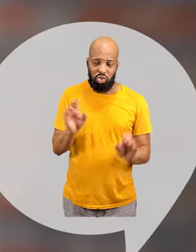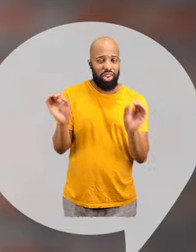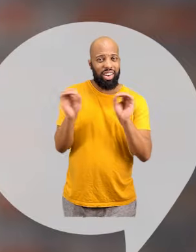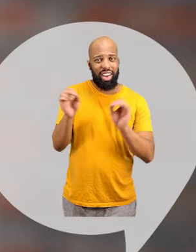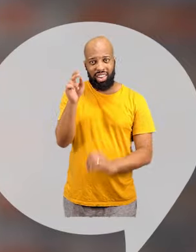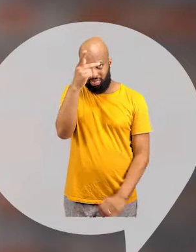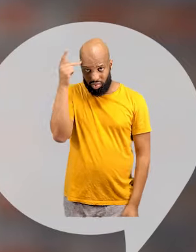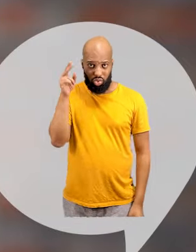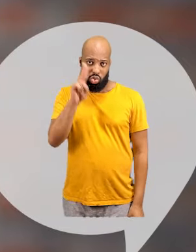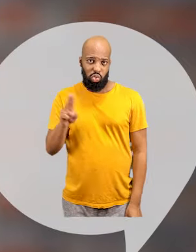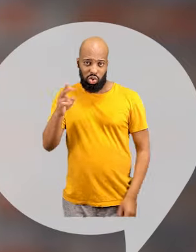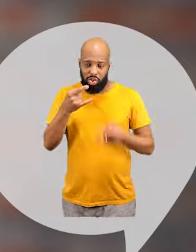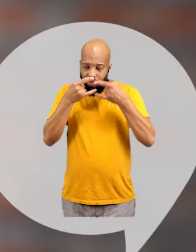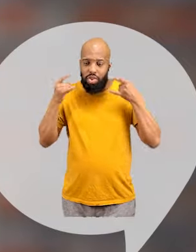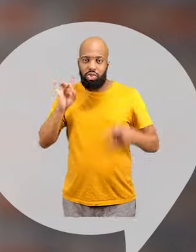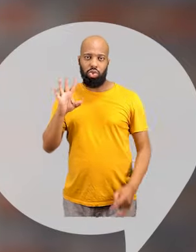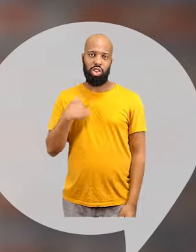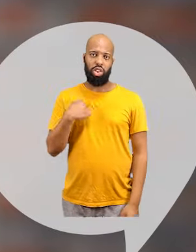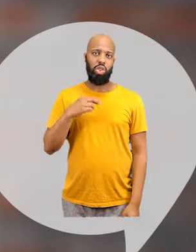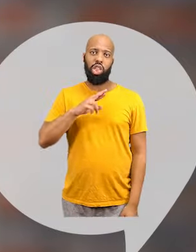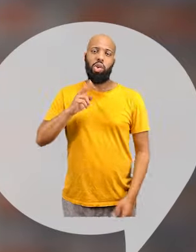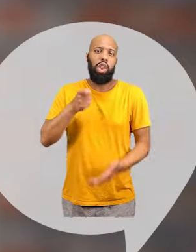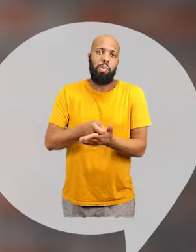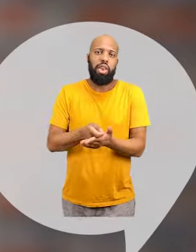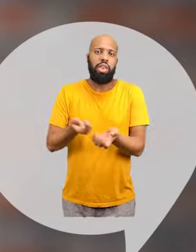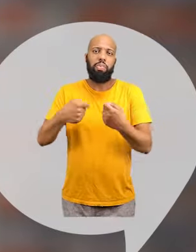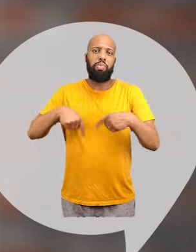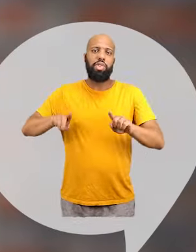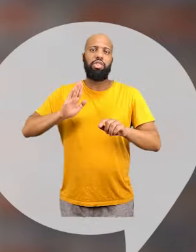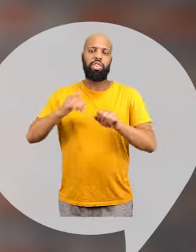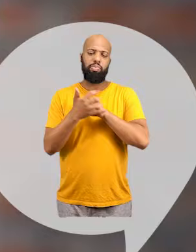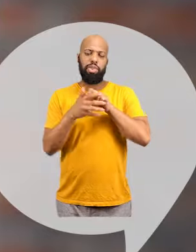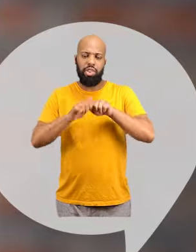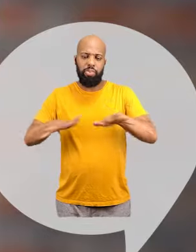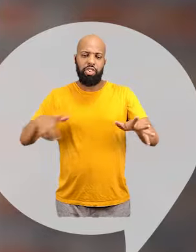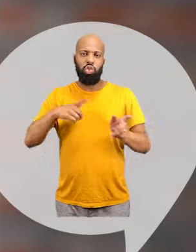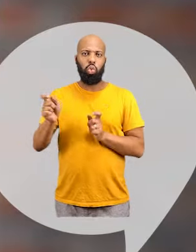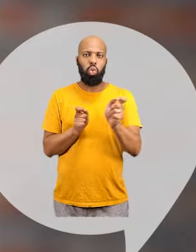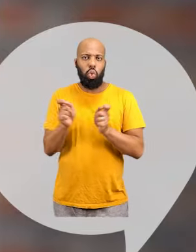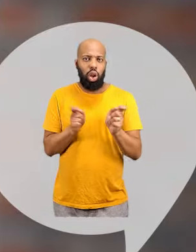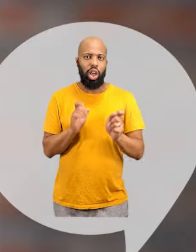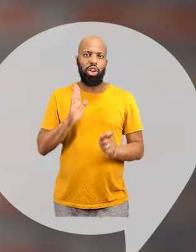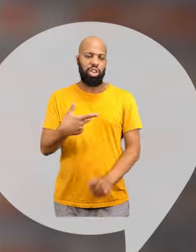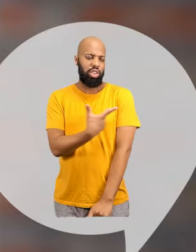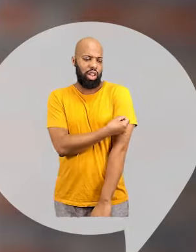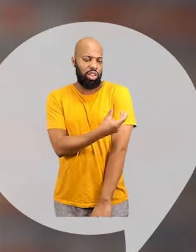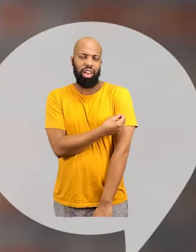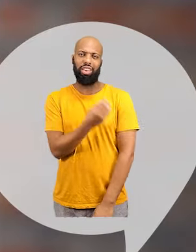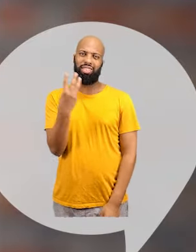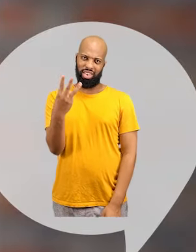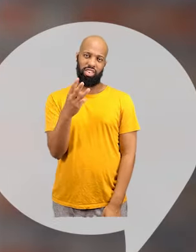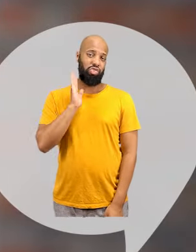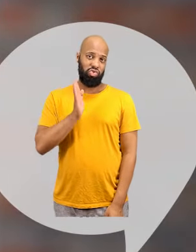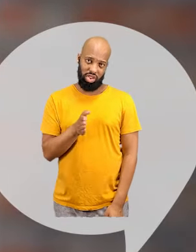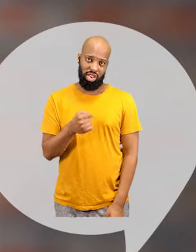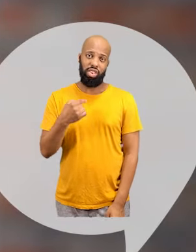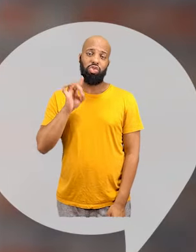e porque não era Obrigado ninguém precisava mas já tinha passado a pandemia já tava com sei lá três quatro doses só eu tava lá demais